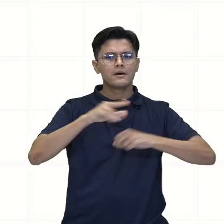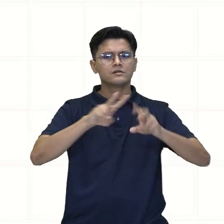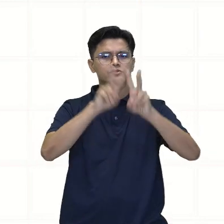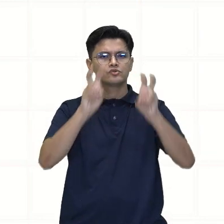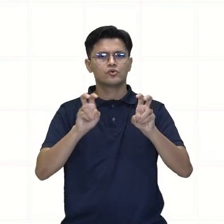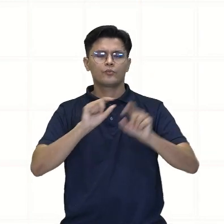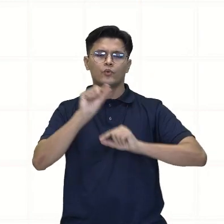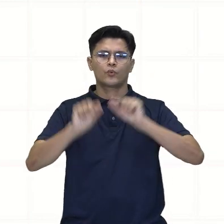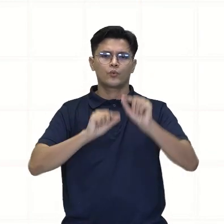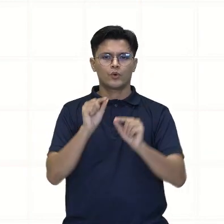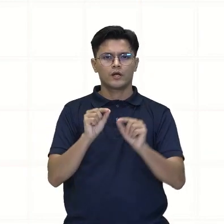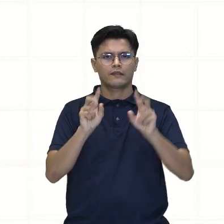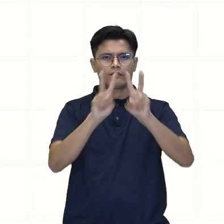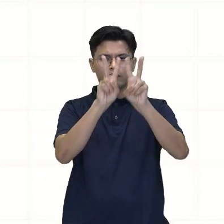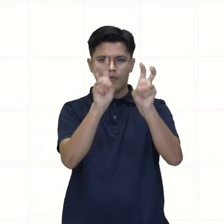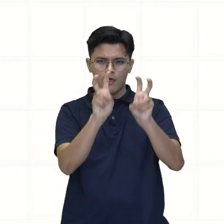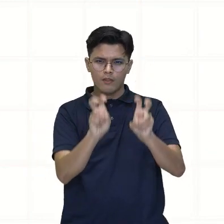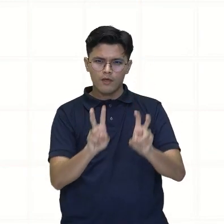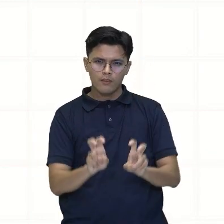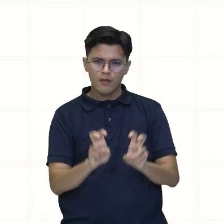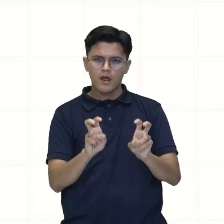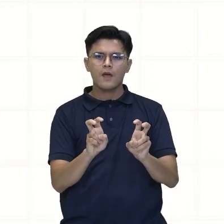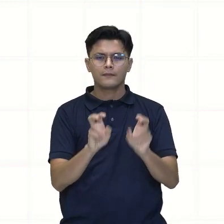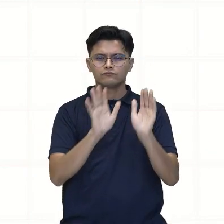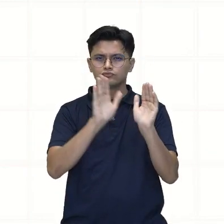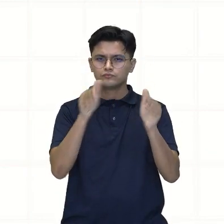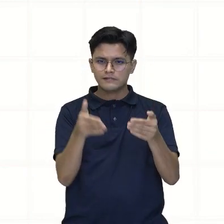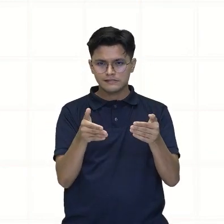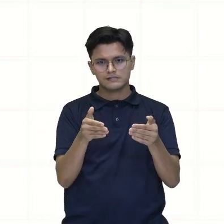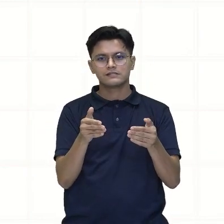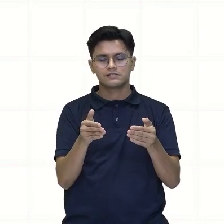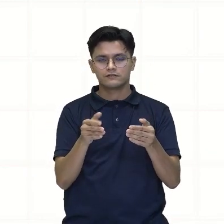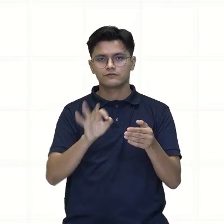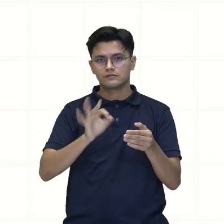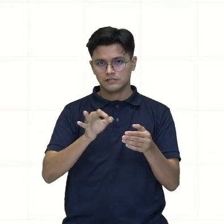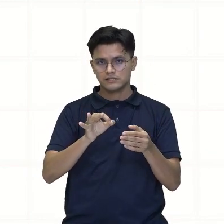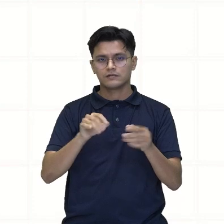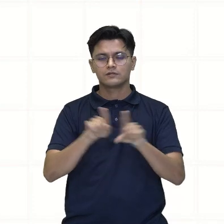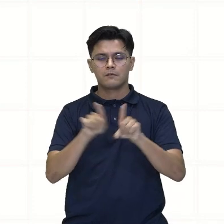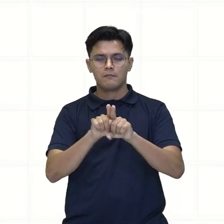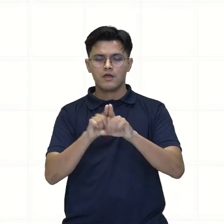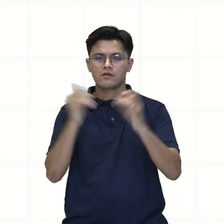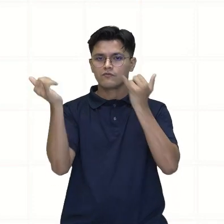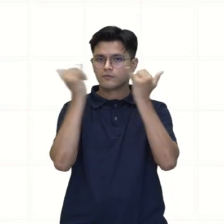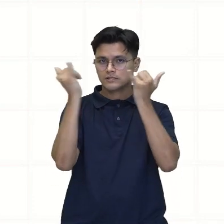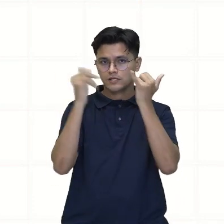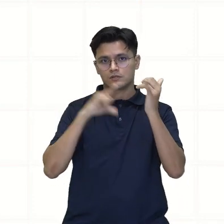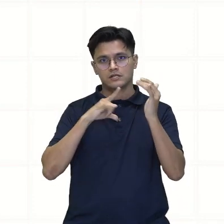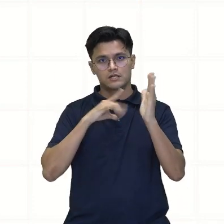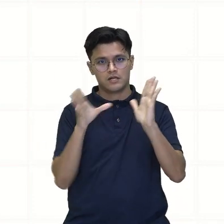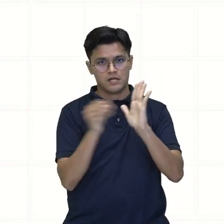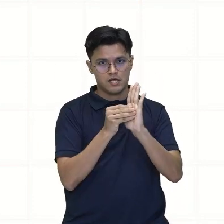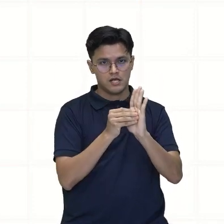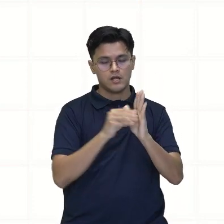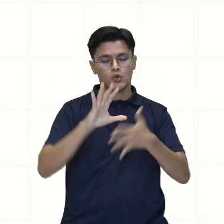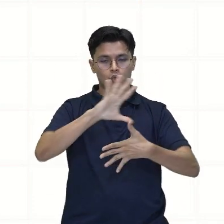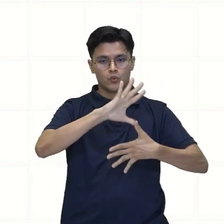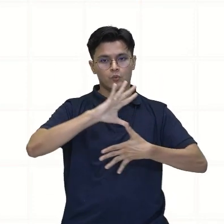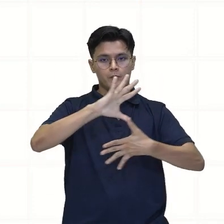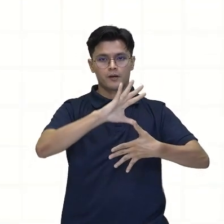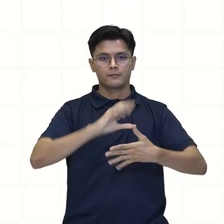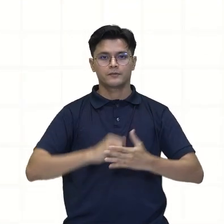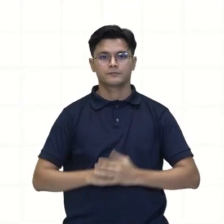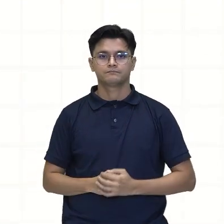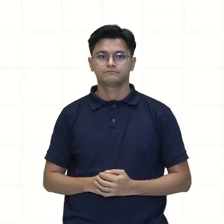os temas específicos que as informações, né, que esses mapas eles vêm trazendo. Então, a gente vai